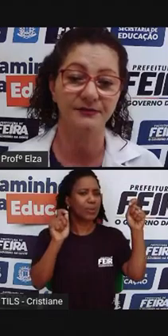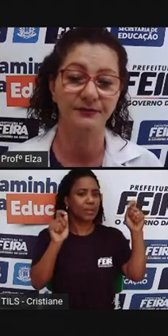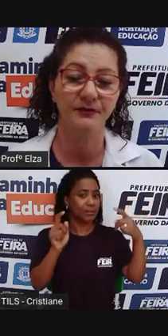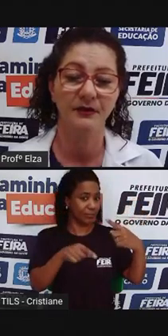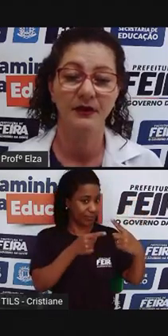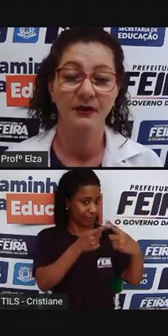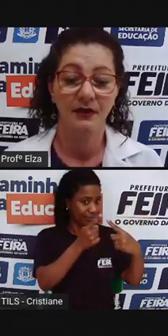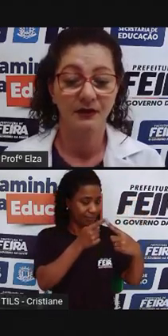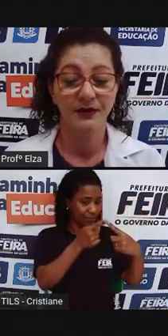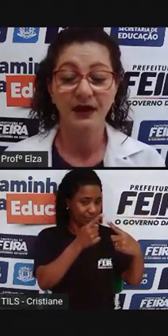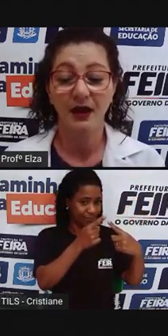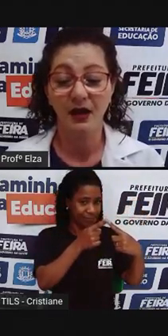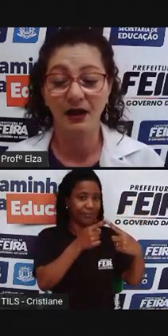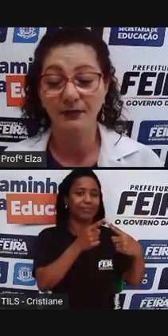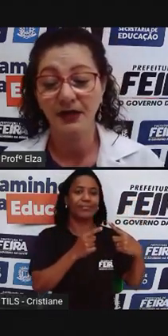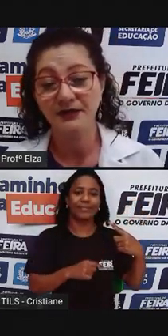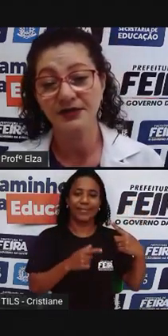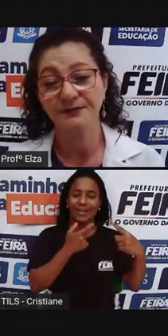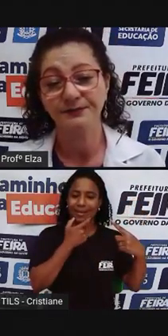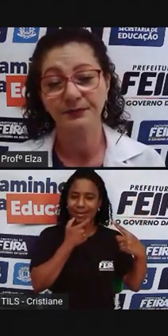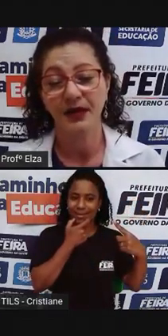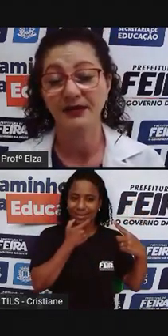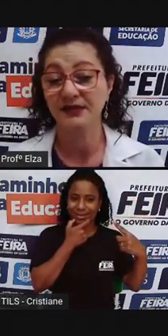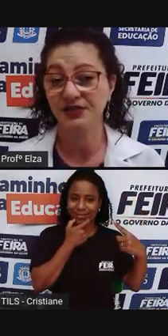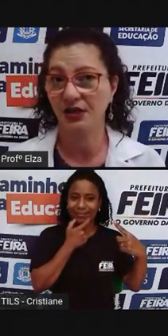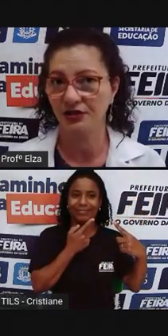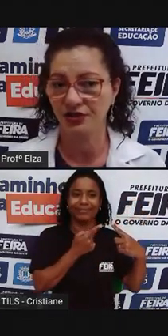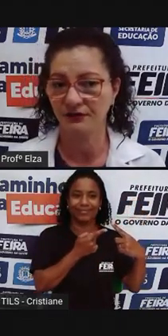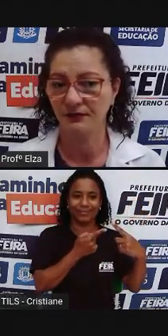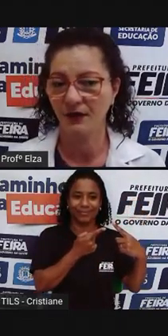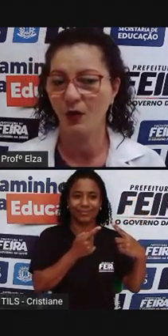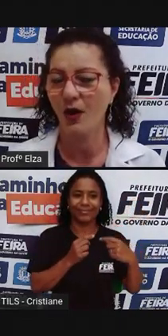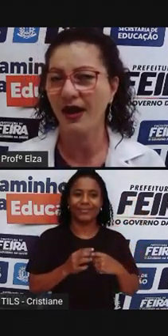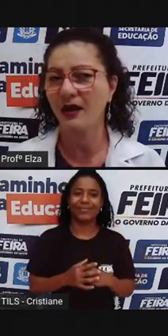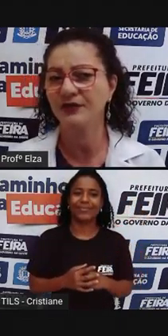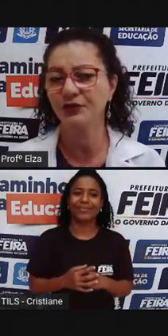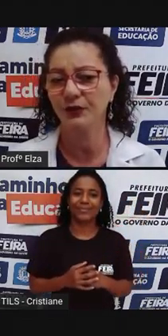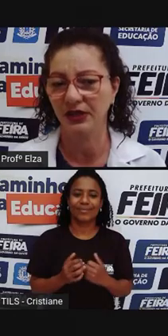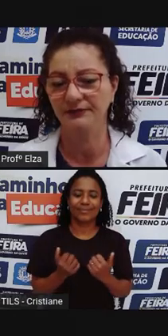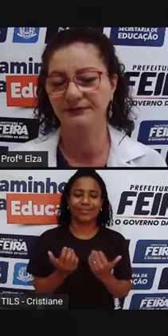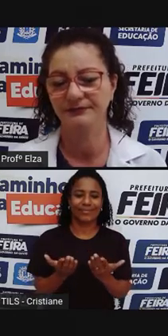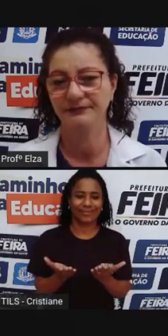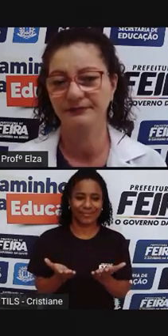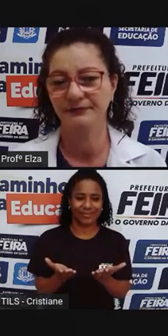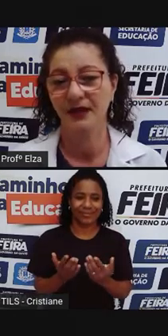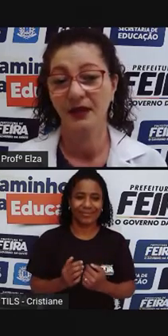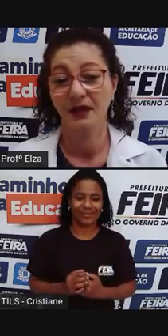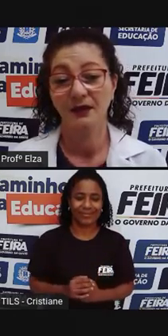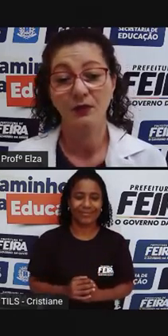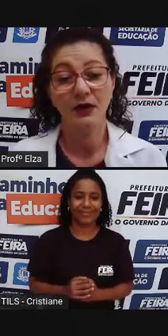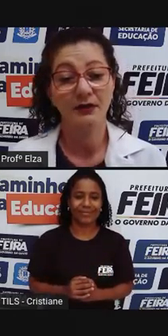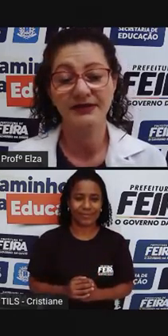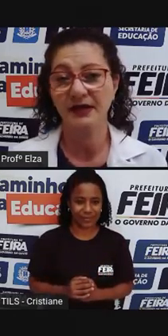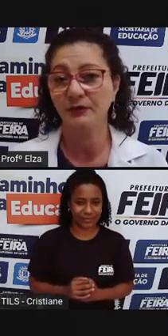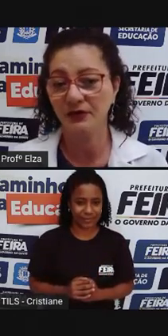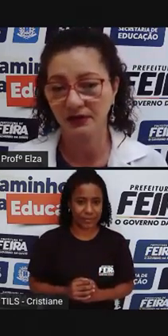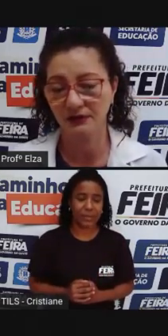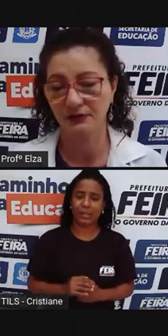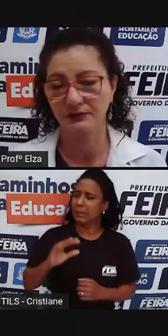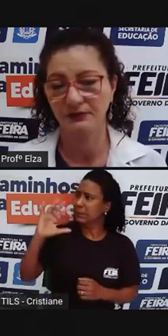caso. The climate is changing. Why aren't we? Então, o clima